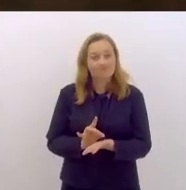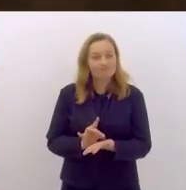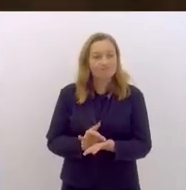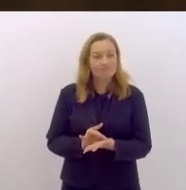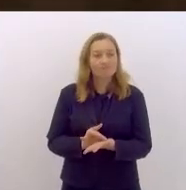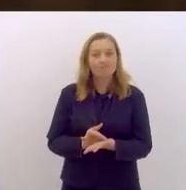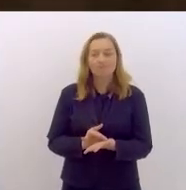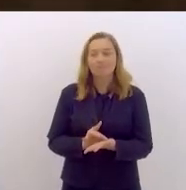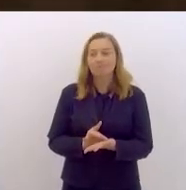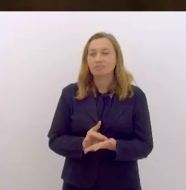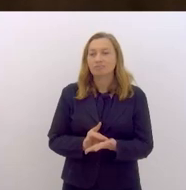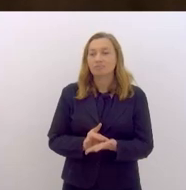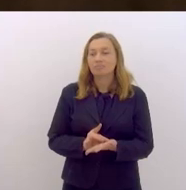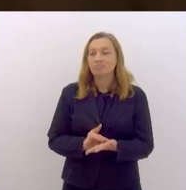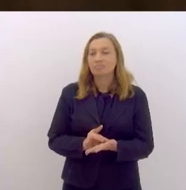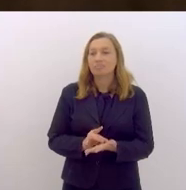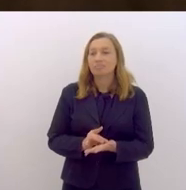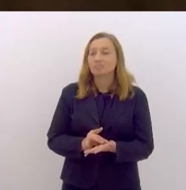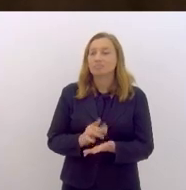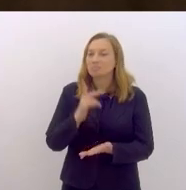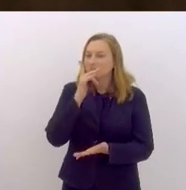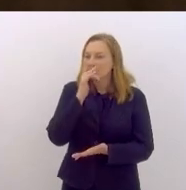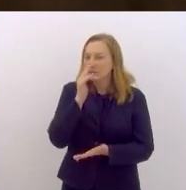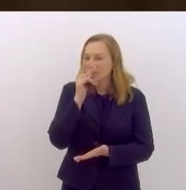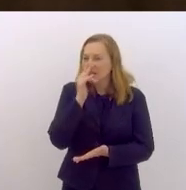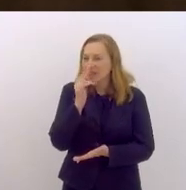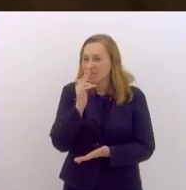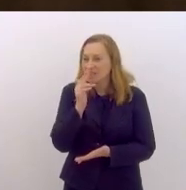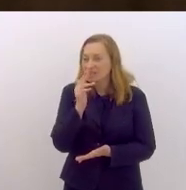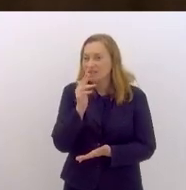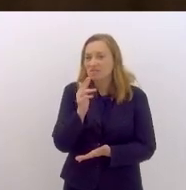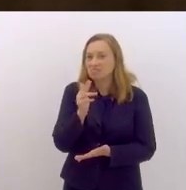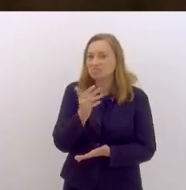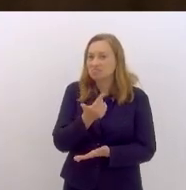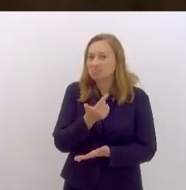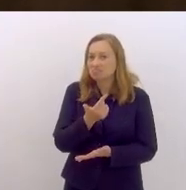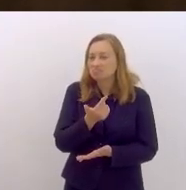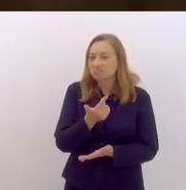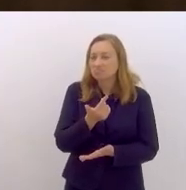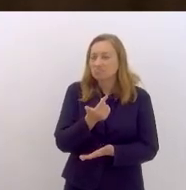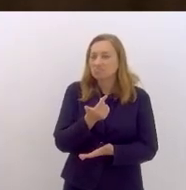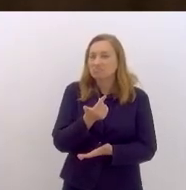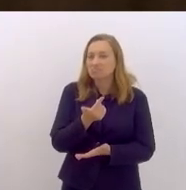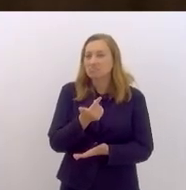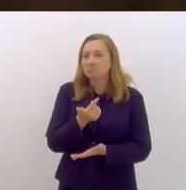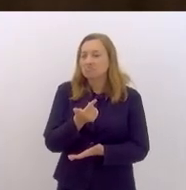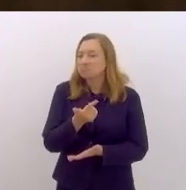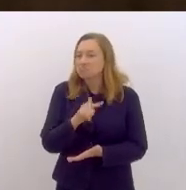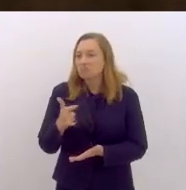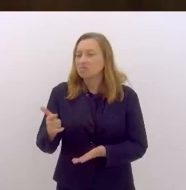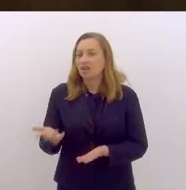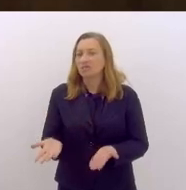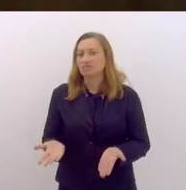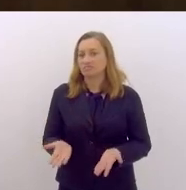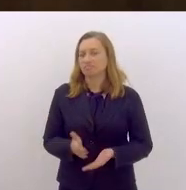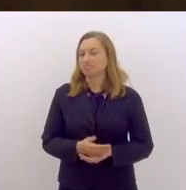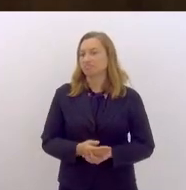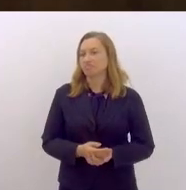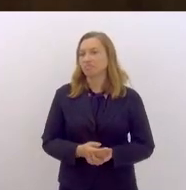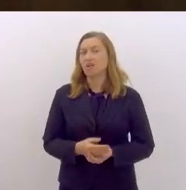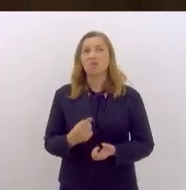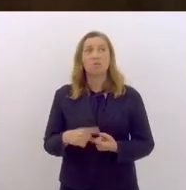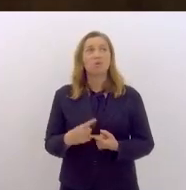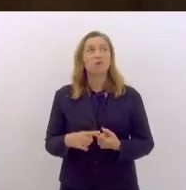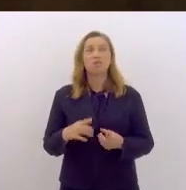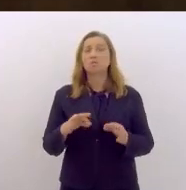letra morta. Porque não tem legislação que seja respeitada, tia Ju.